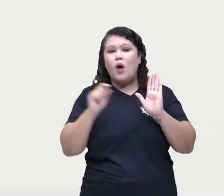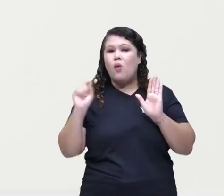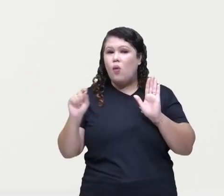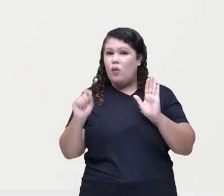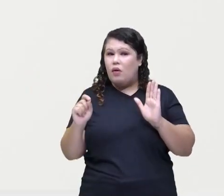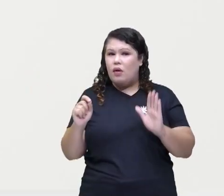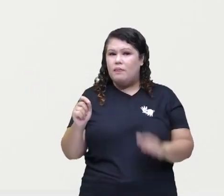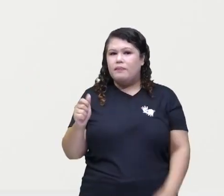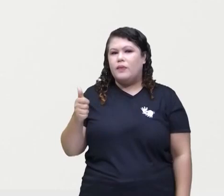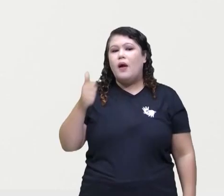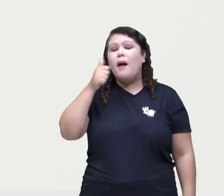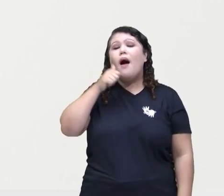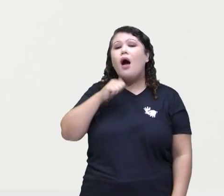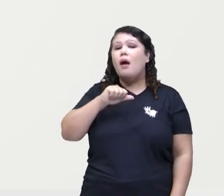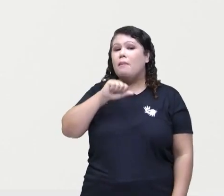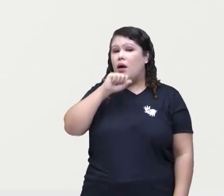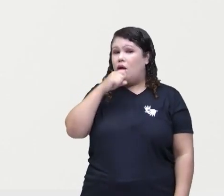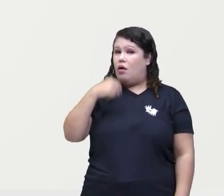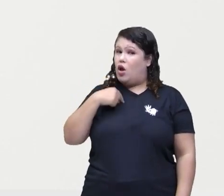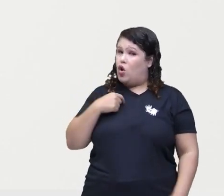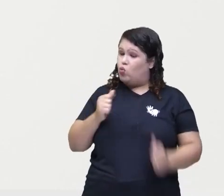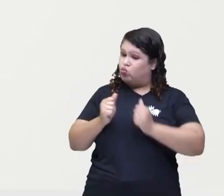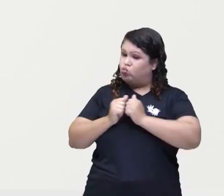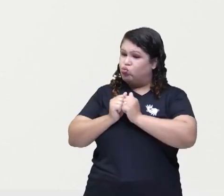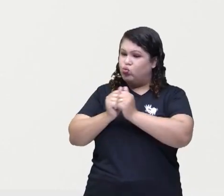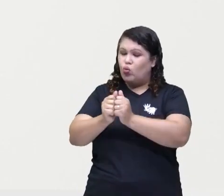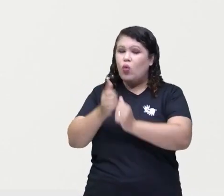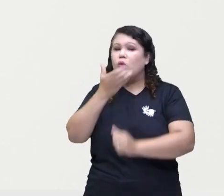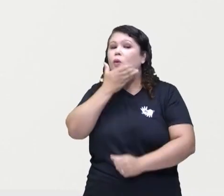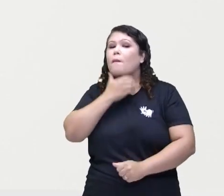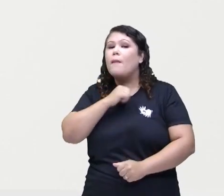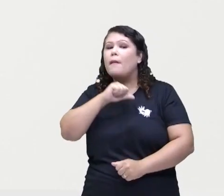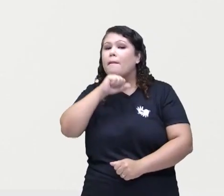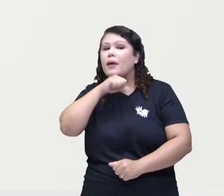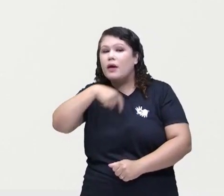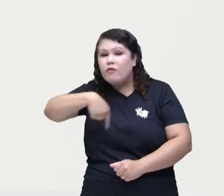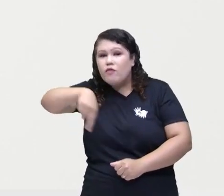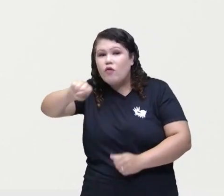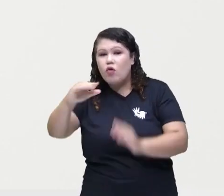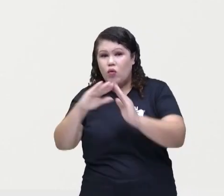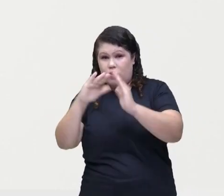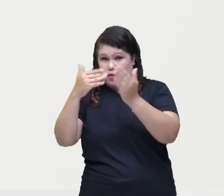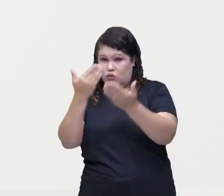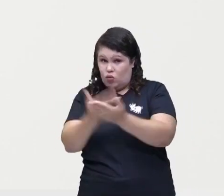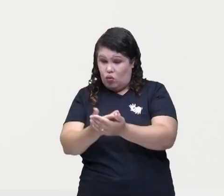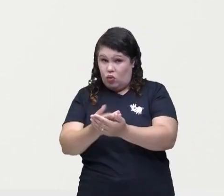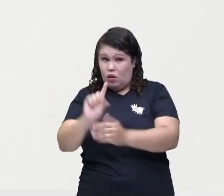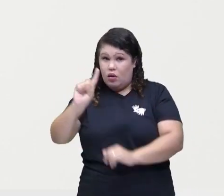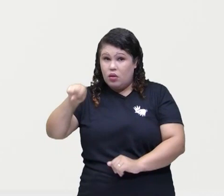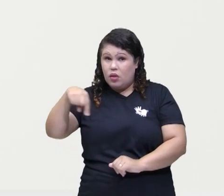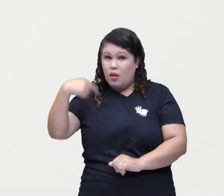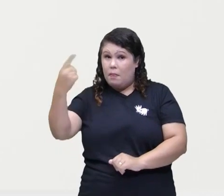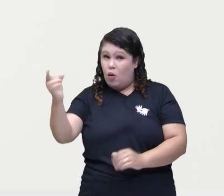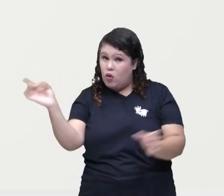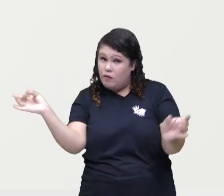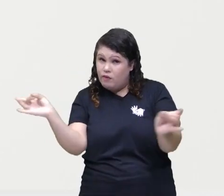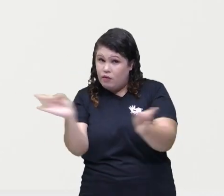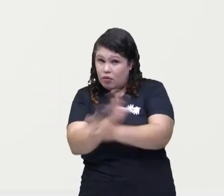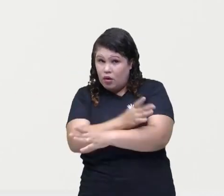frase: mãe, irei com o papai para a escola. Depois, ao sair da